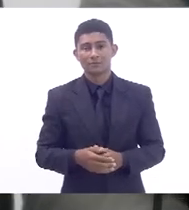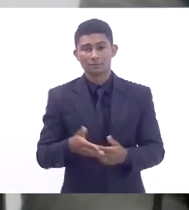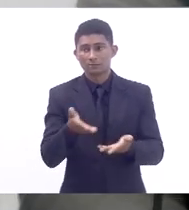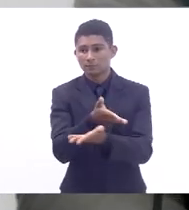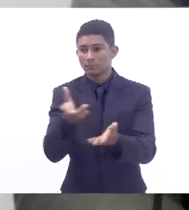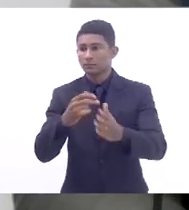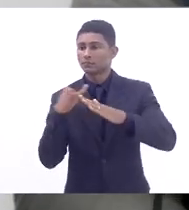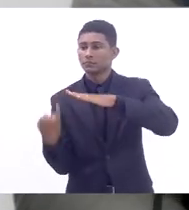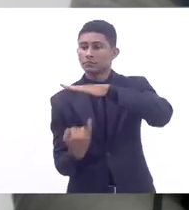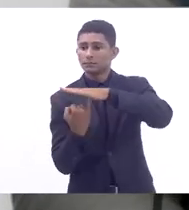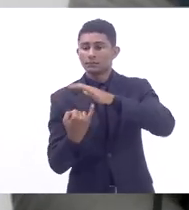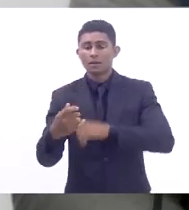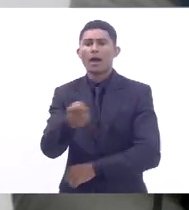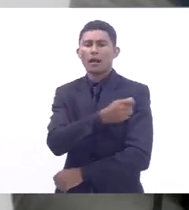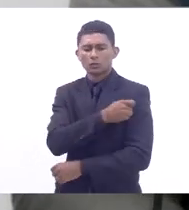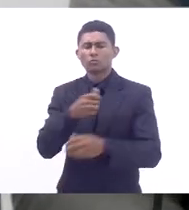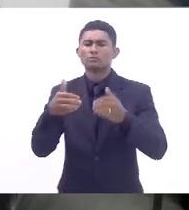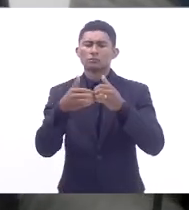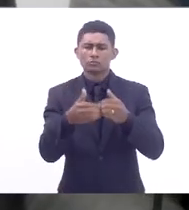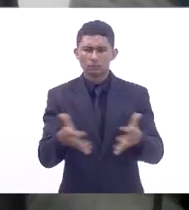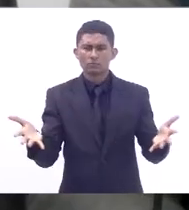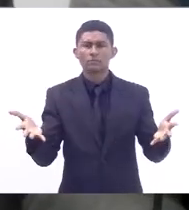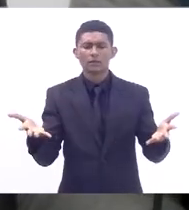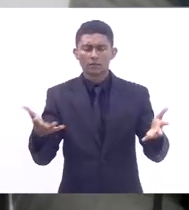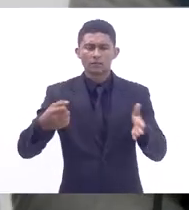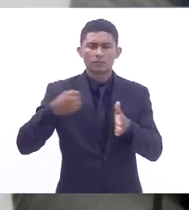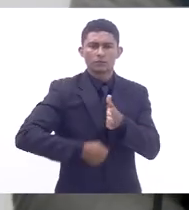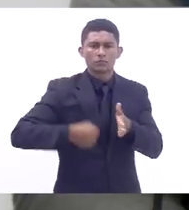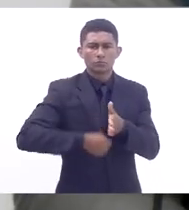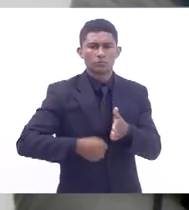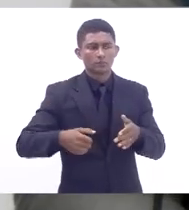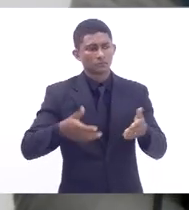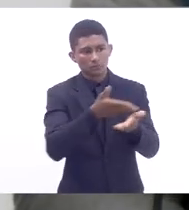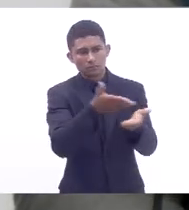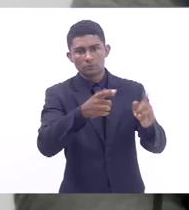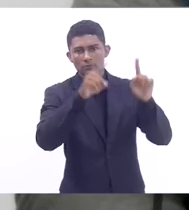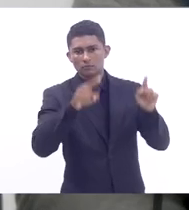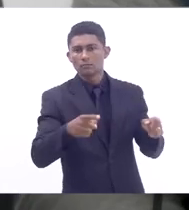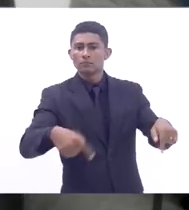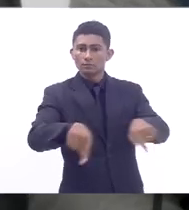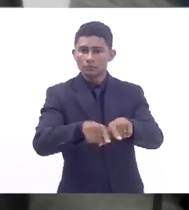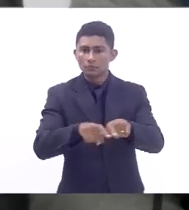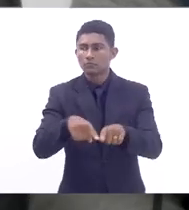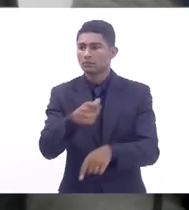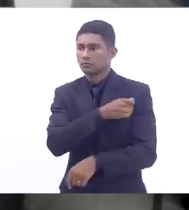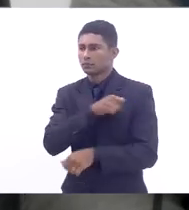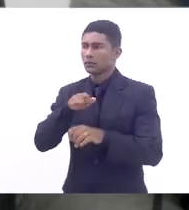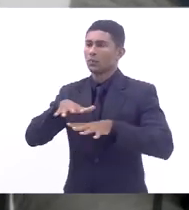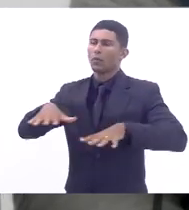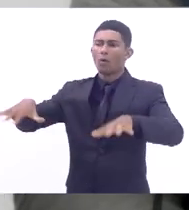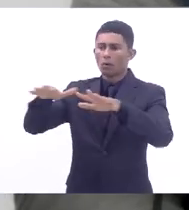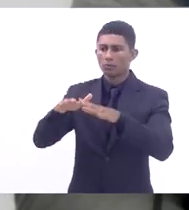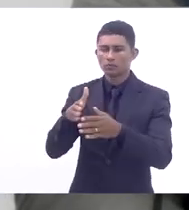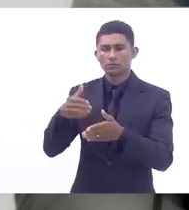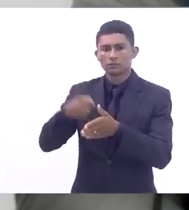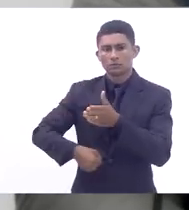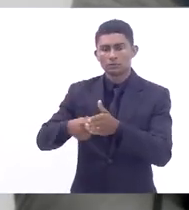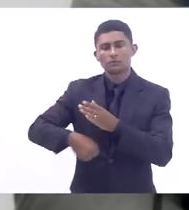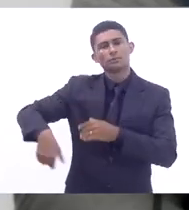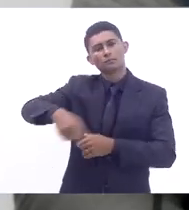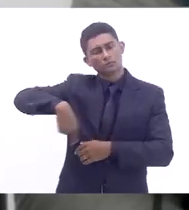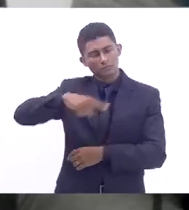as entidades estudantis à disposição também da construção da luta tanto dos Servidores quanto o tamanho dos Estudantes é que a gente tem é